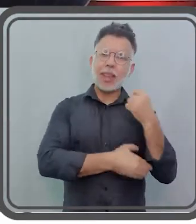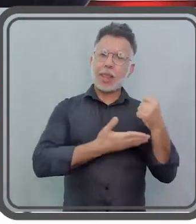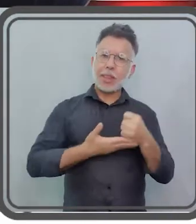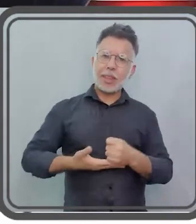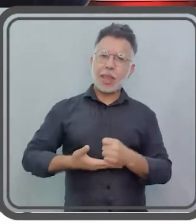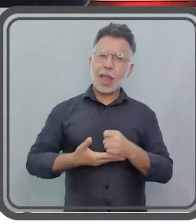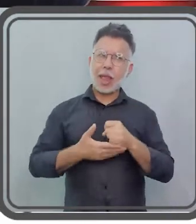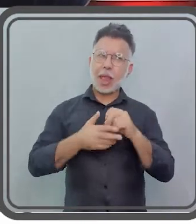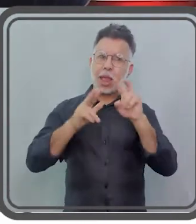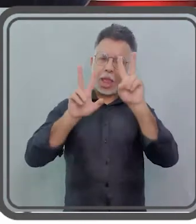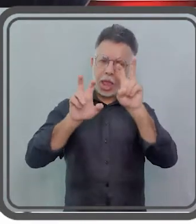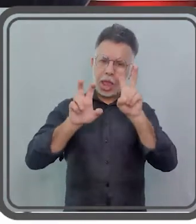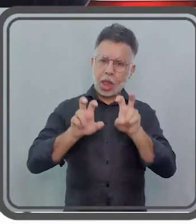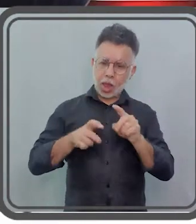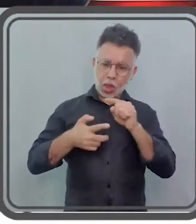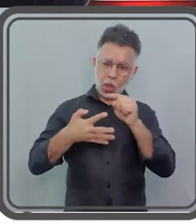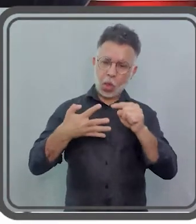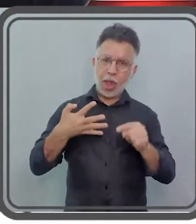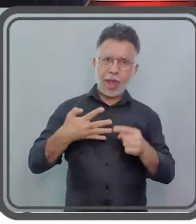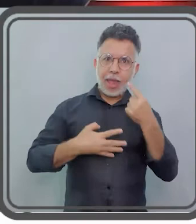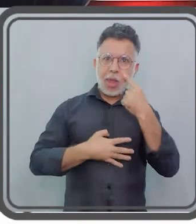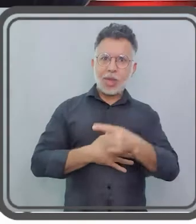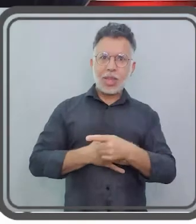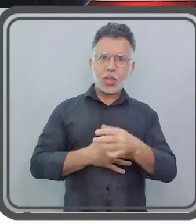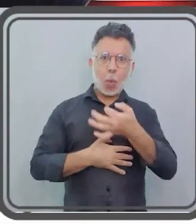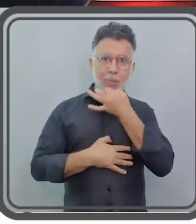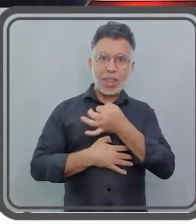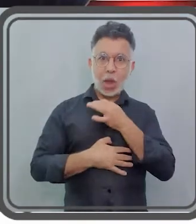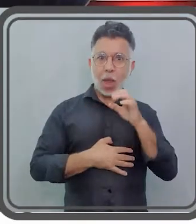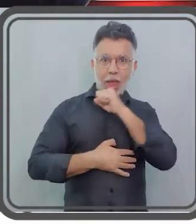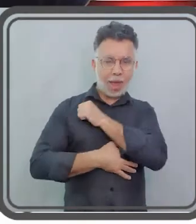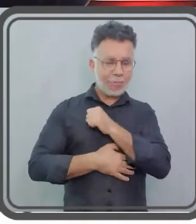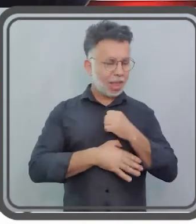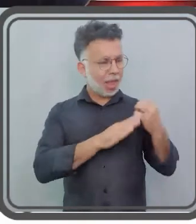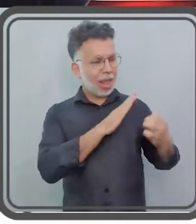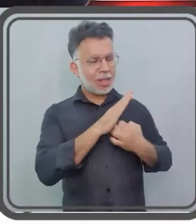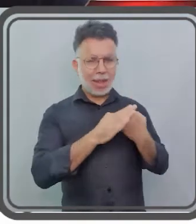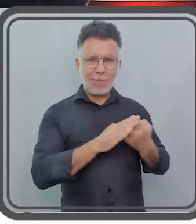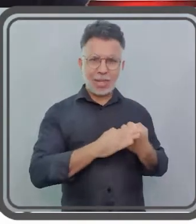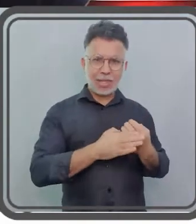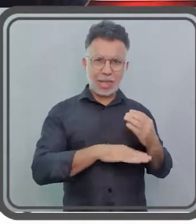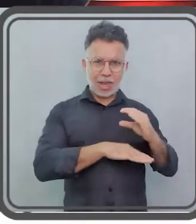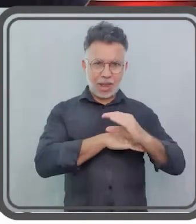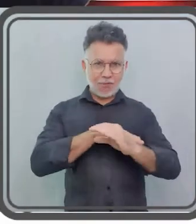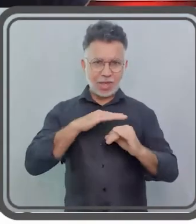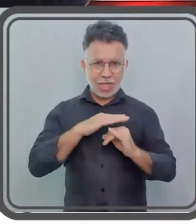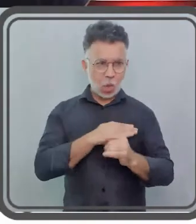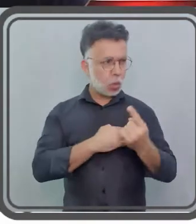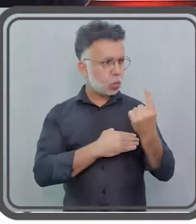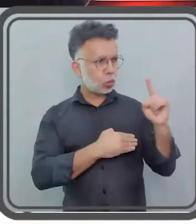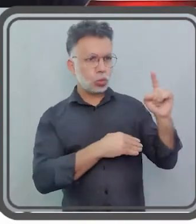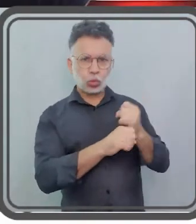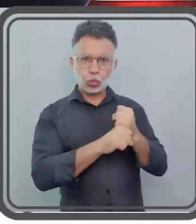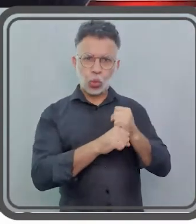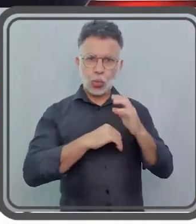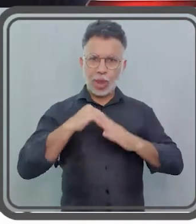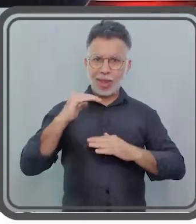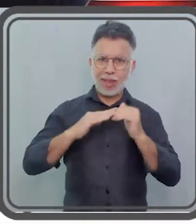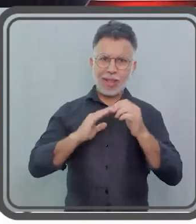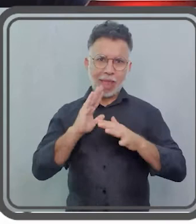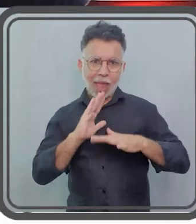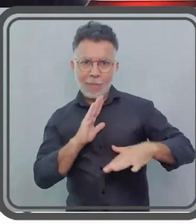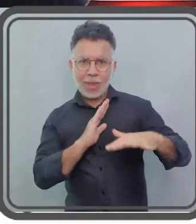alguns pontos, né, que eu queria a sua visão rápida, né? As empresas que investiram nos últimos anos em criar ambientes